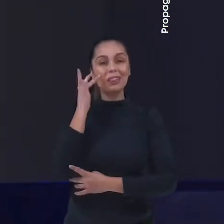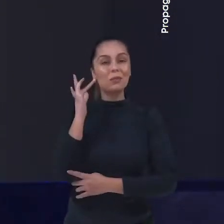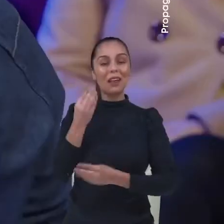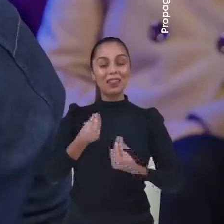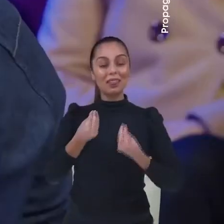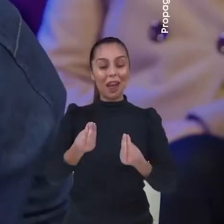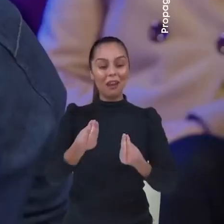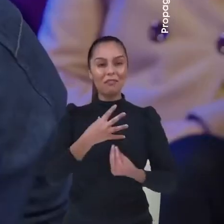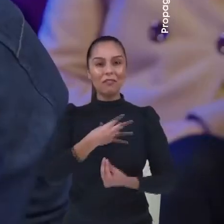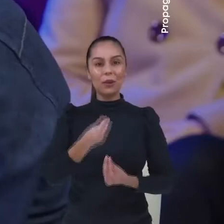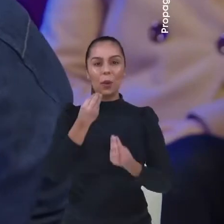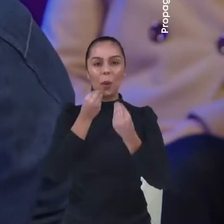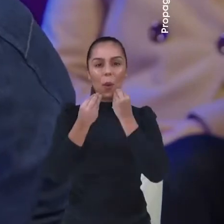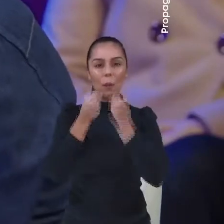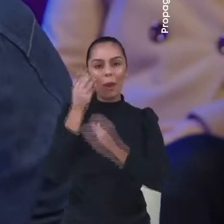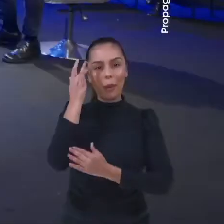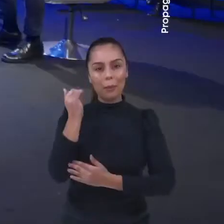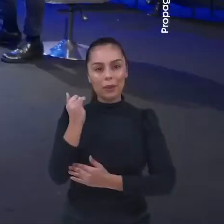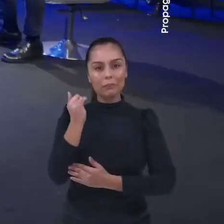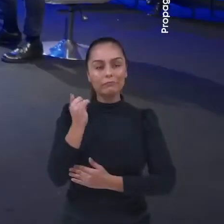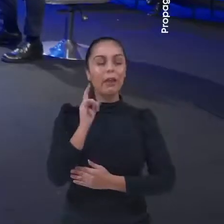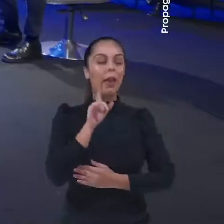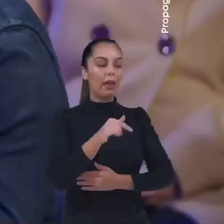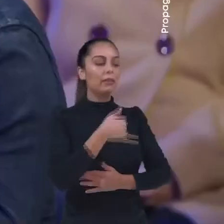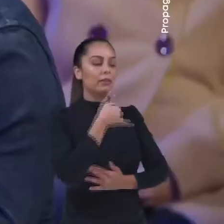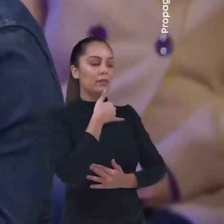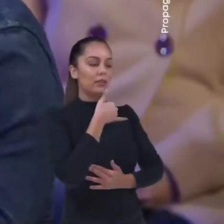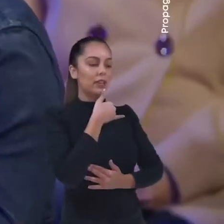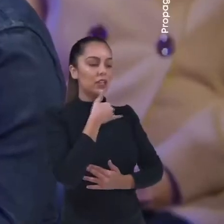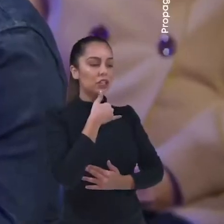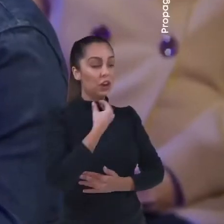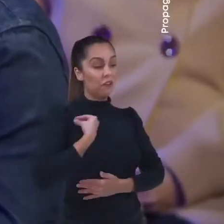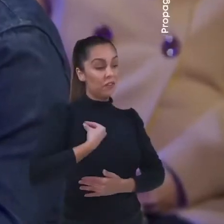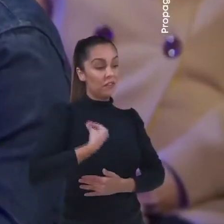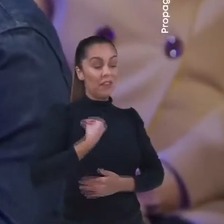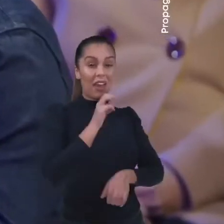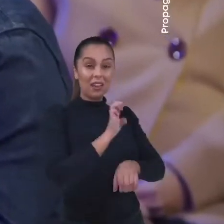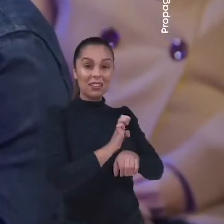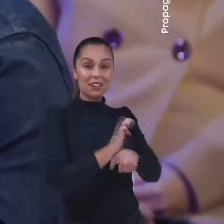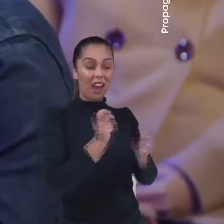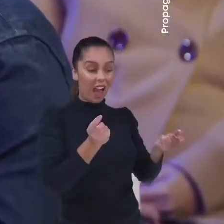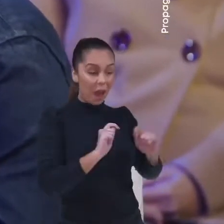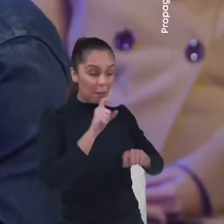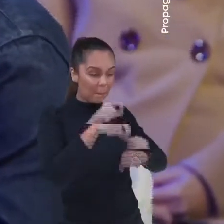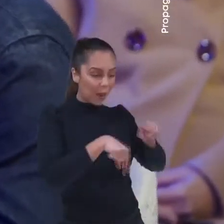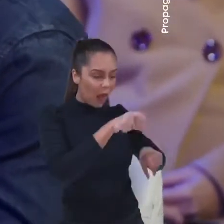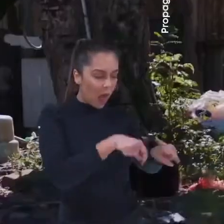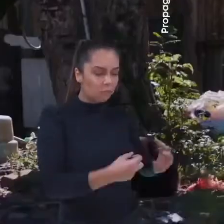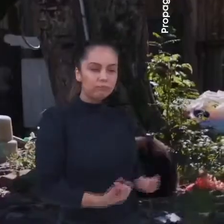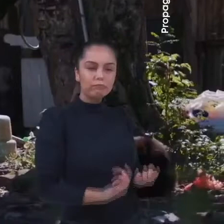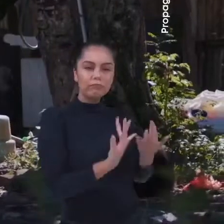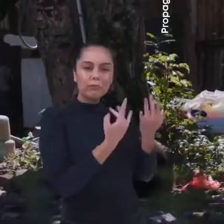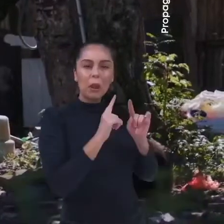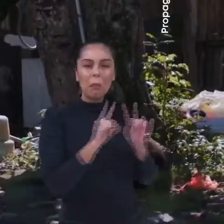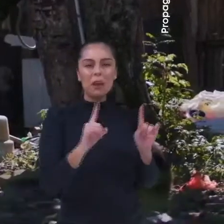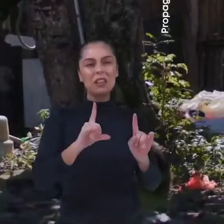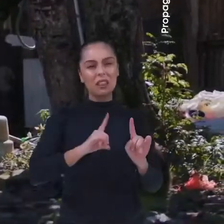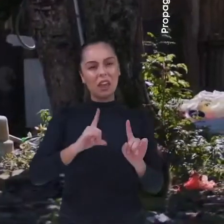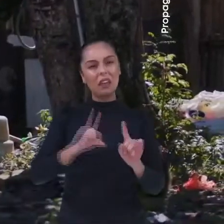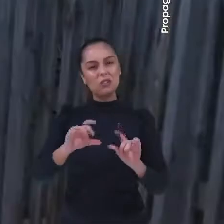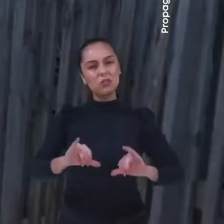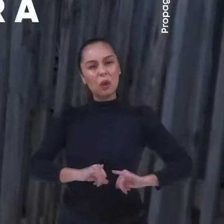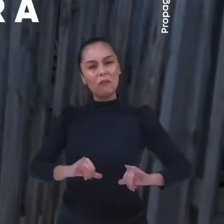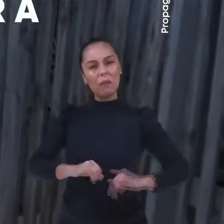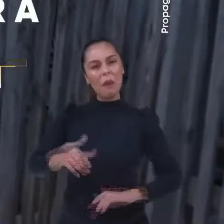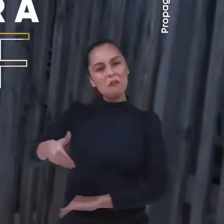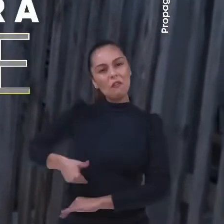seus filhos vão comer no dia seguinte. É muito triste conviver num estado como o nosso, onde tudo que se planta dá. Conviver com a dor e a